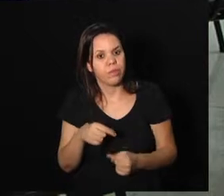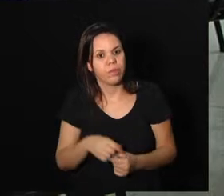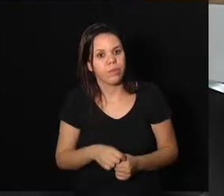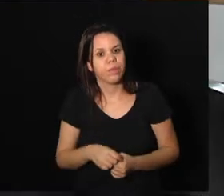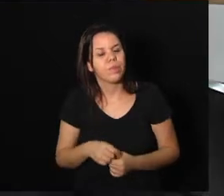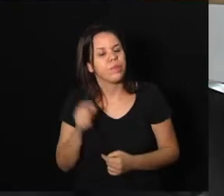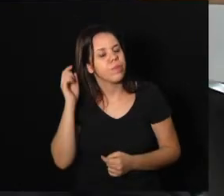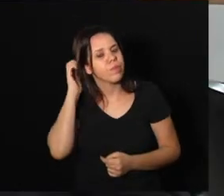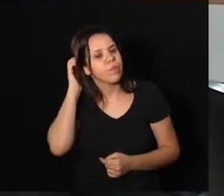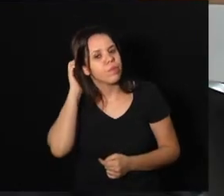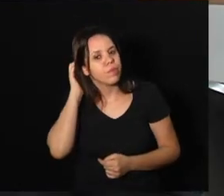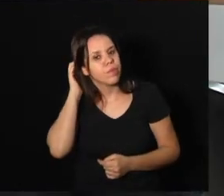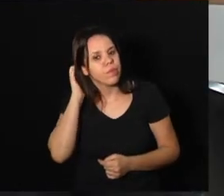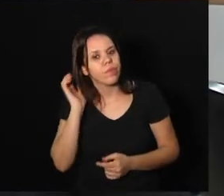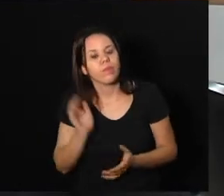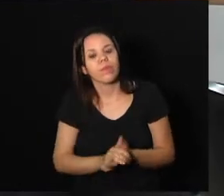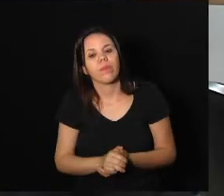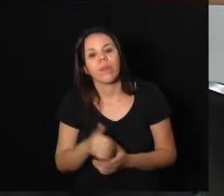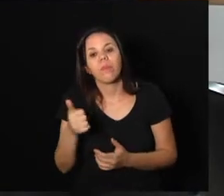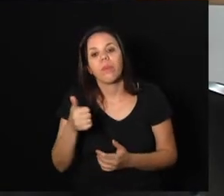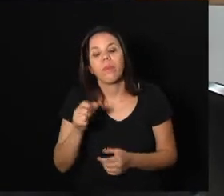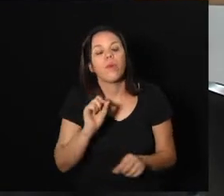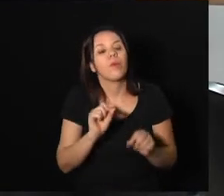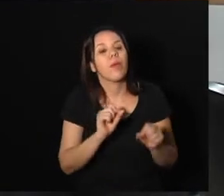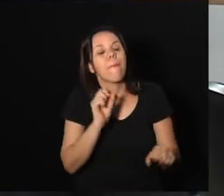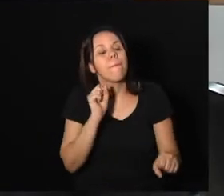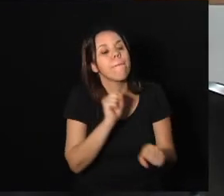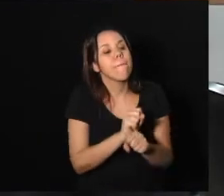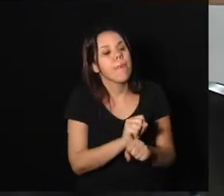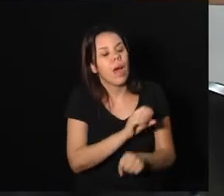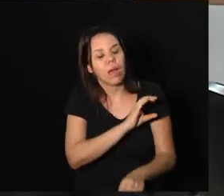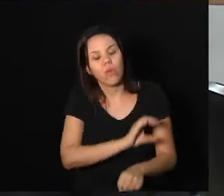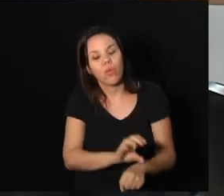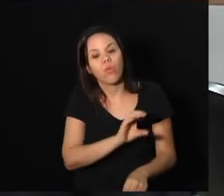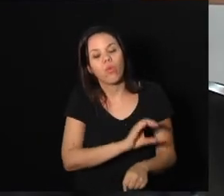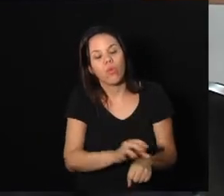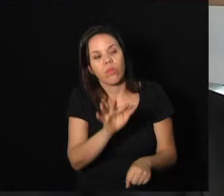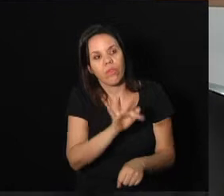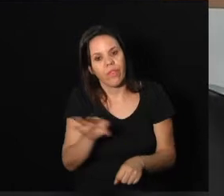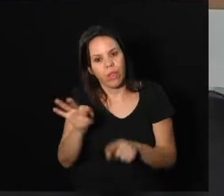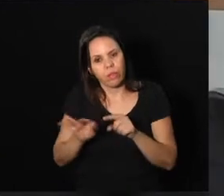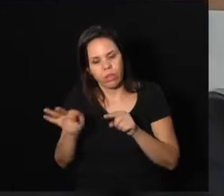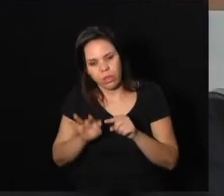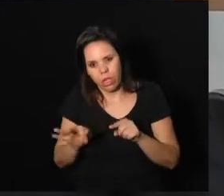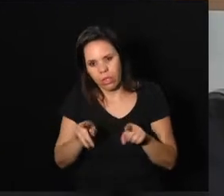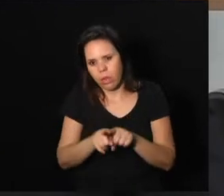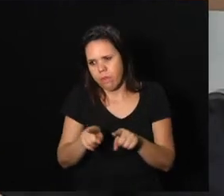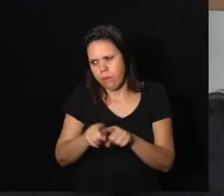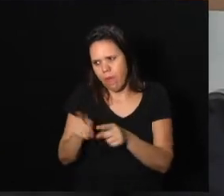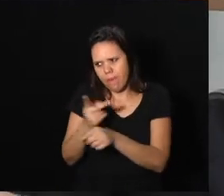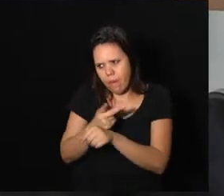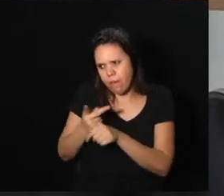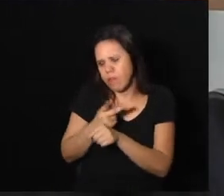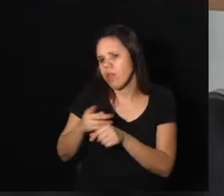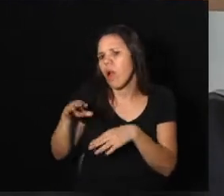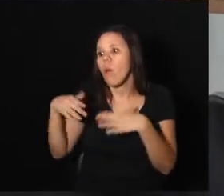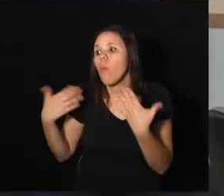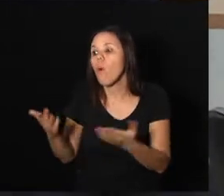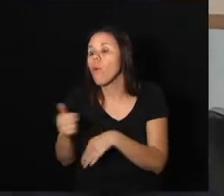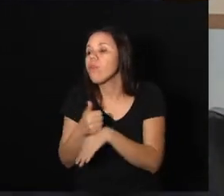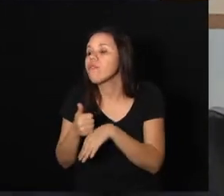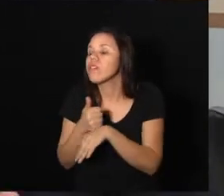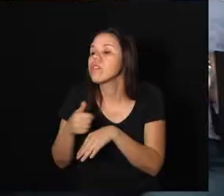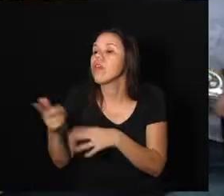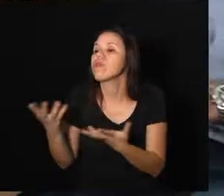movimentar? O primeiro momento, parar o curso, né? Parar mesmo e fazer justamente... Eu não estou